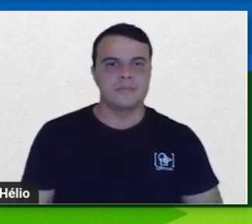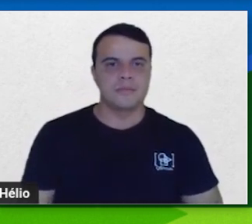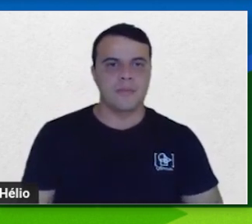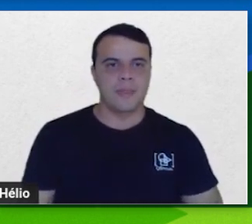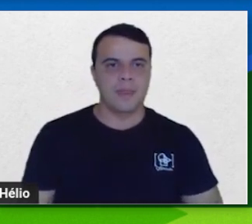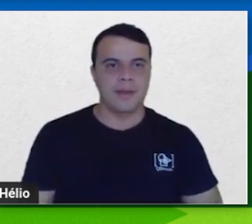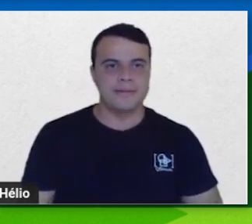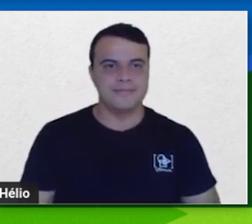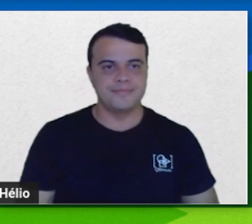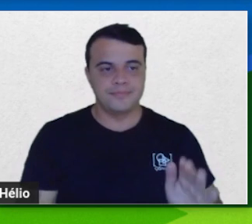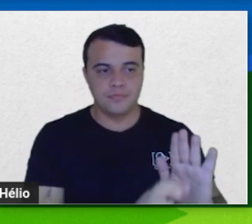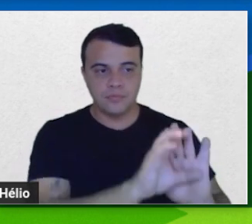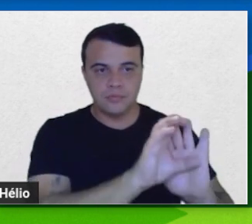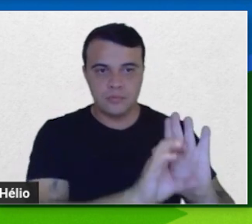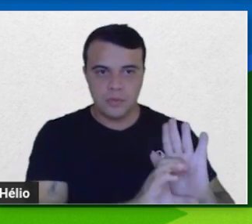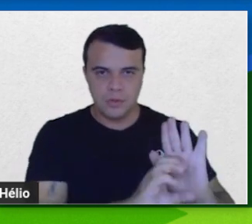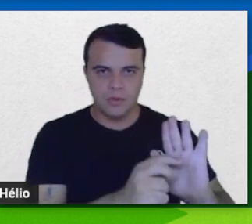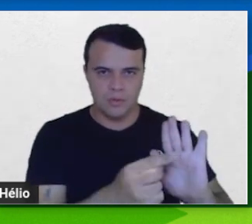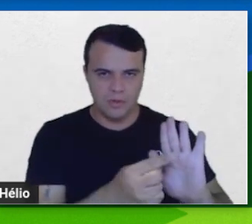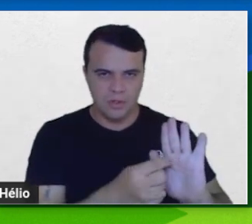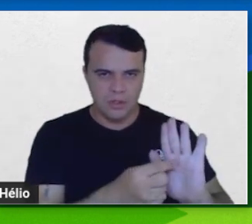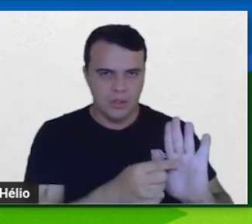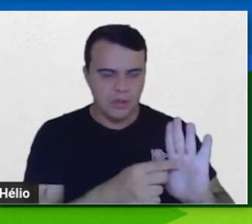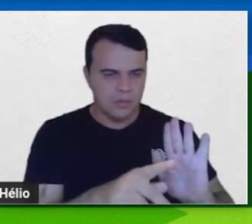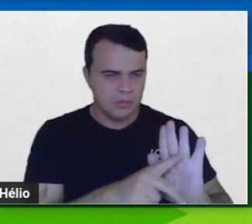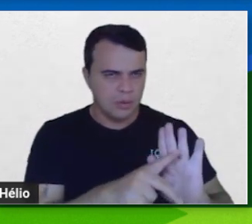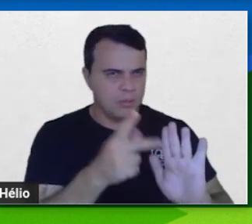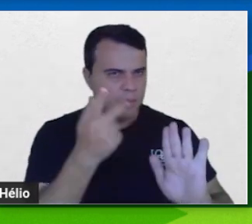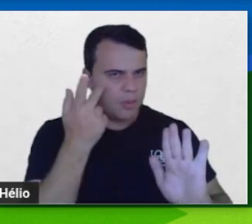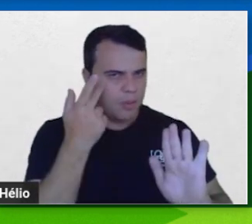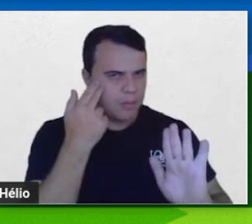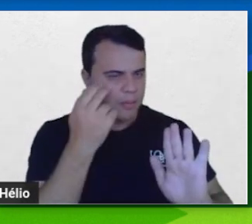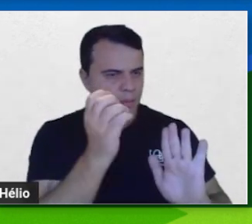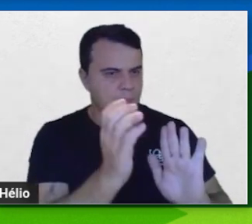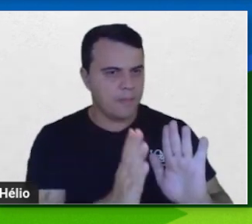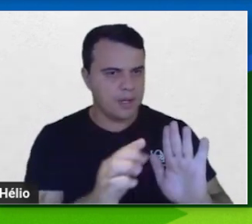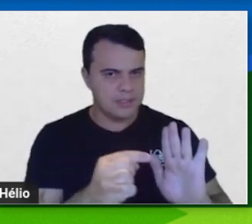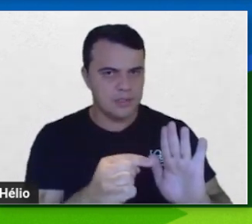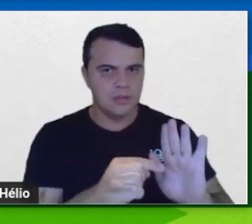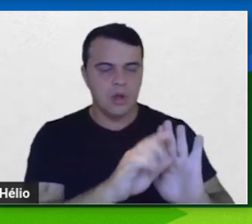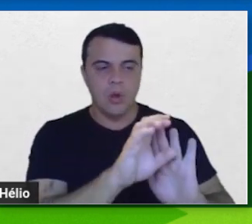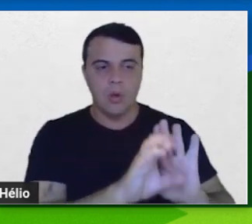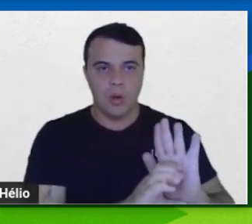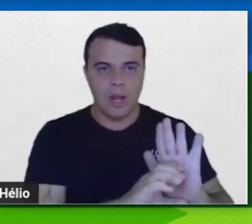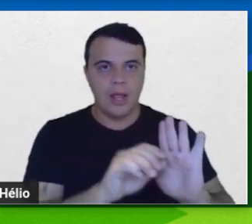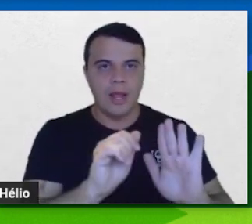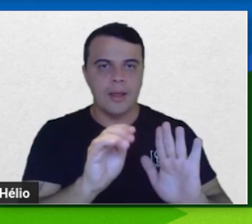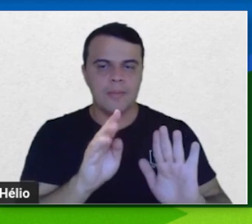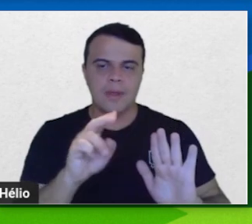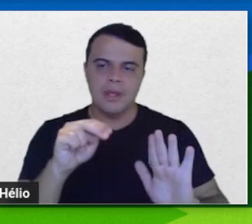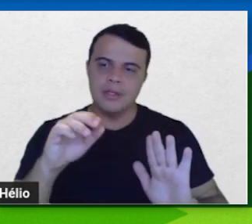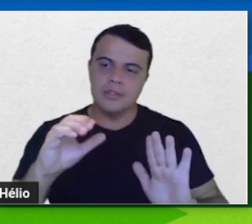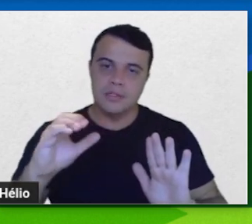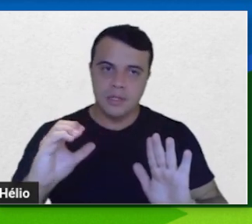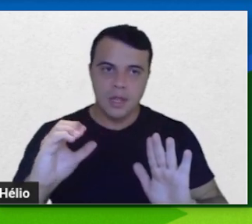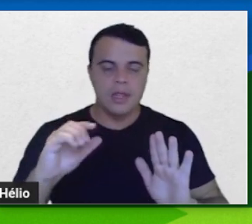E na base comum, Base Nacional Comum Curricular, a BNCC,